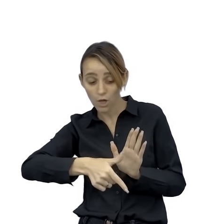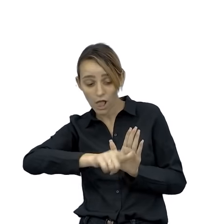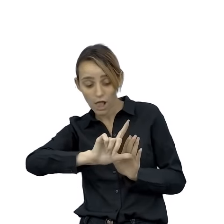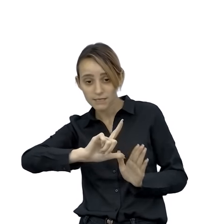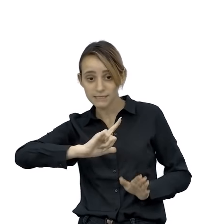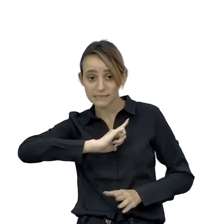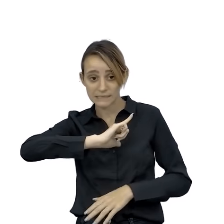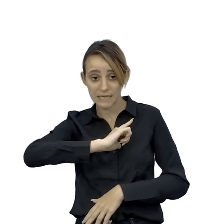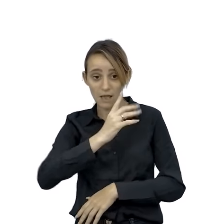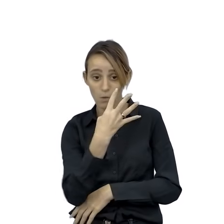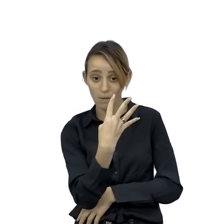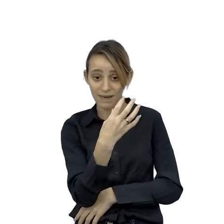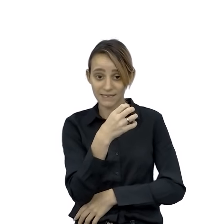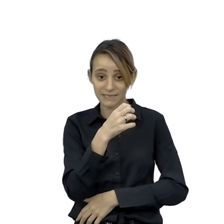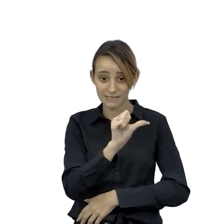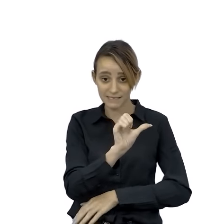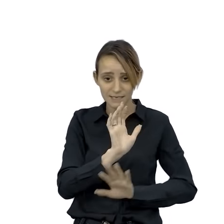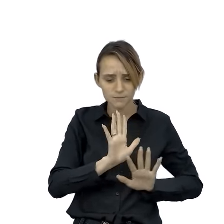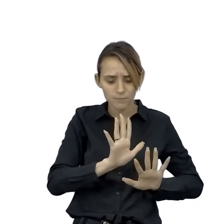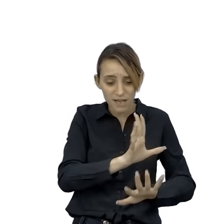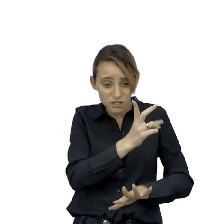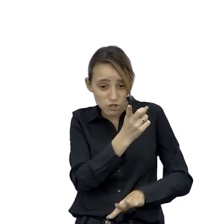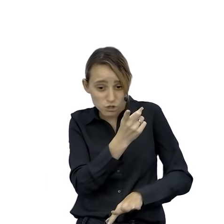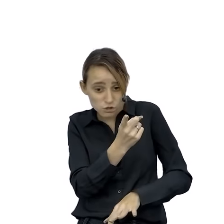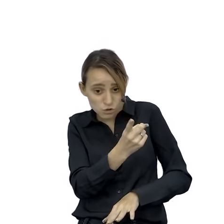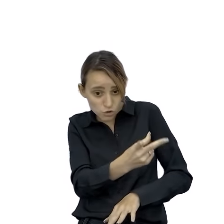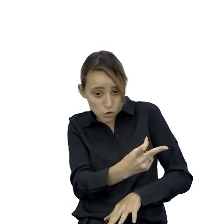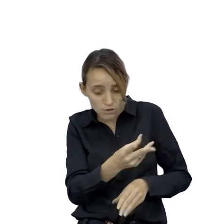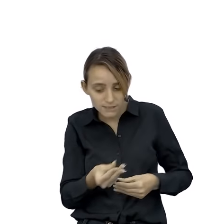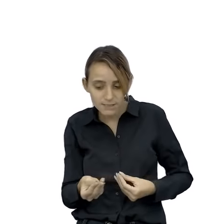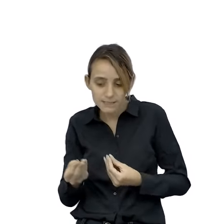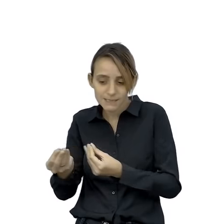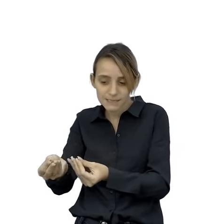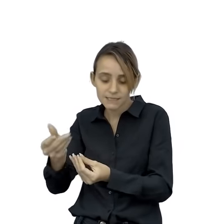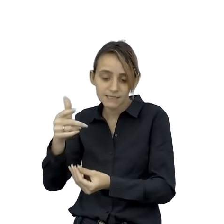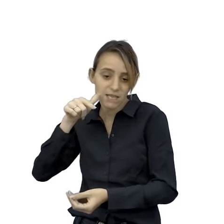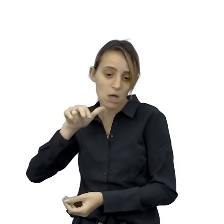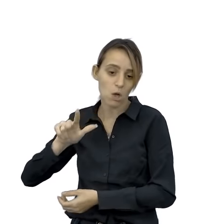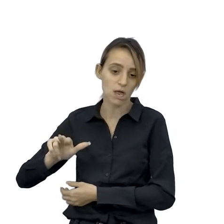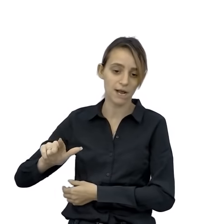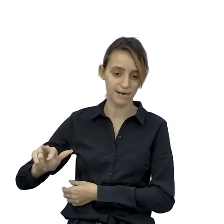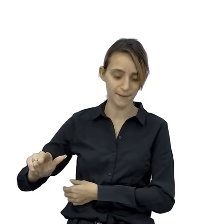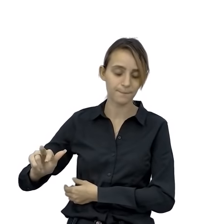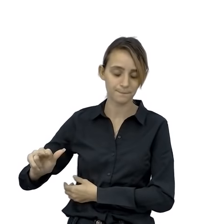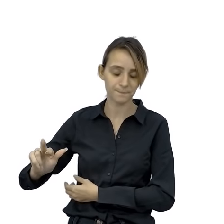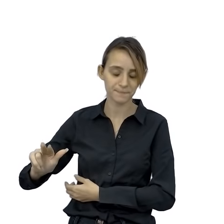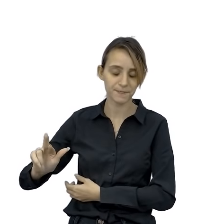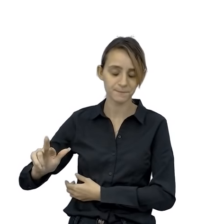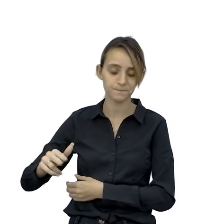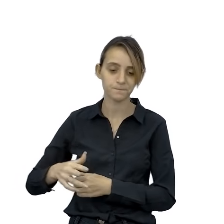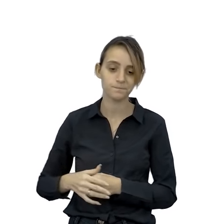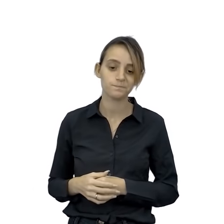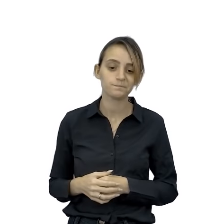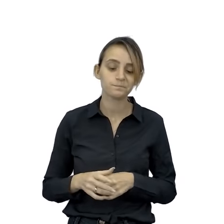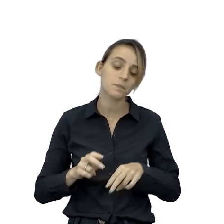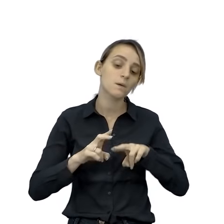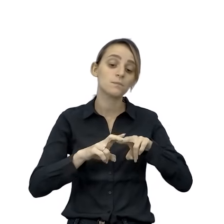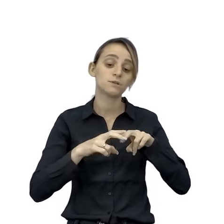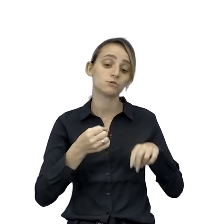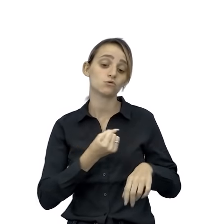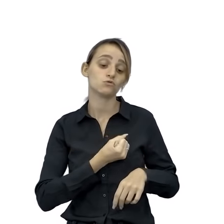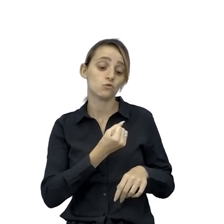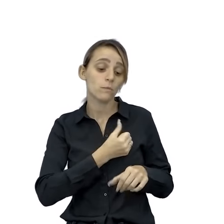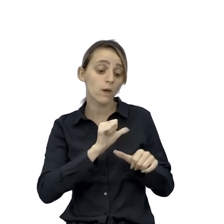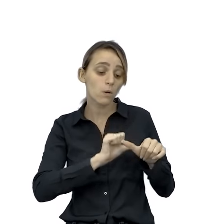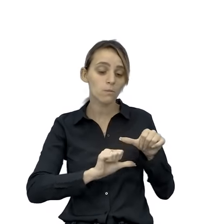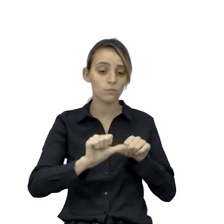né? E deu as repetidas, né, para sua irmã. Então, alterando aí a quantidade inicial, então, como é que